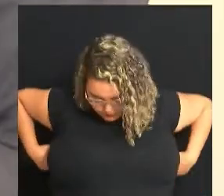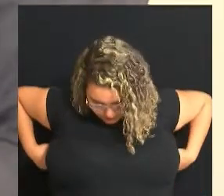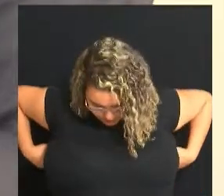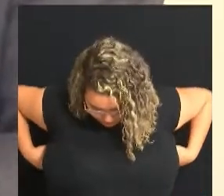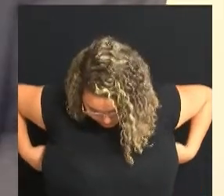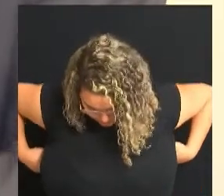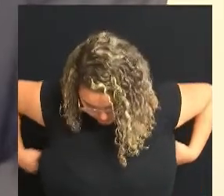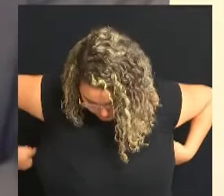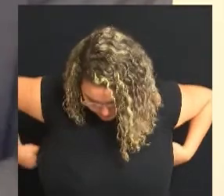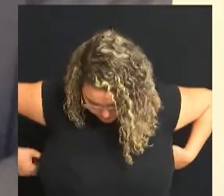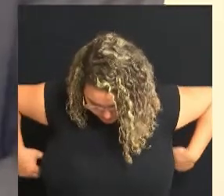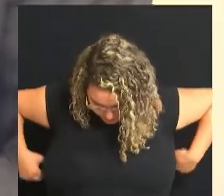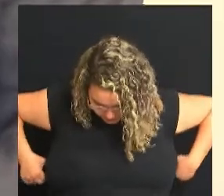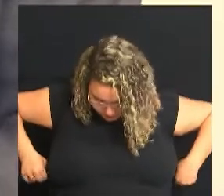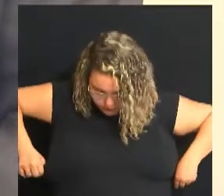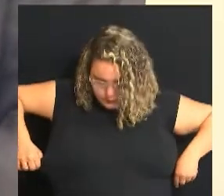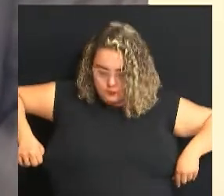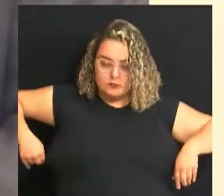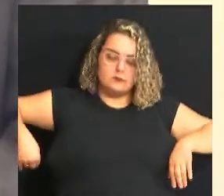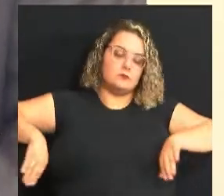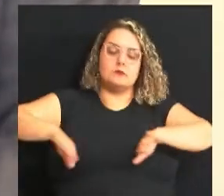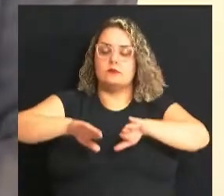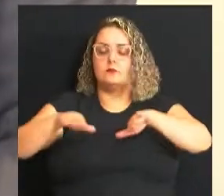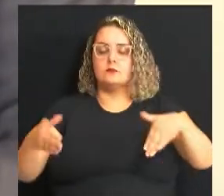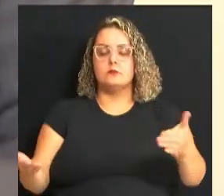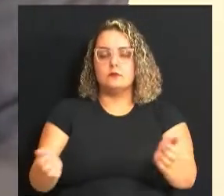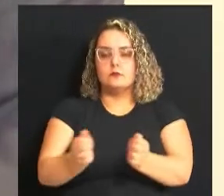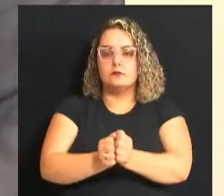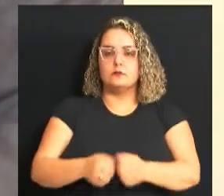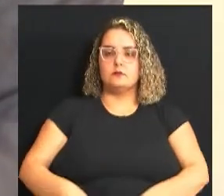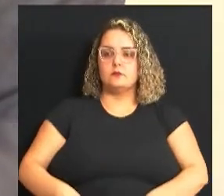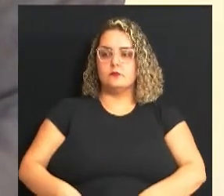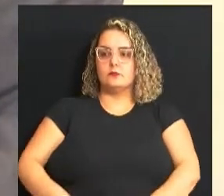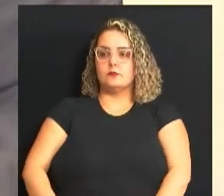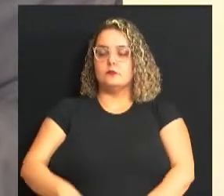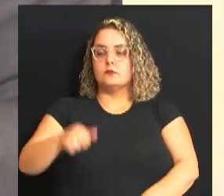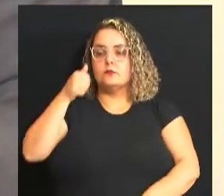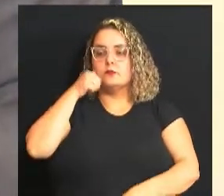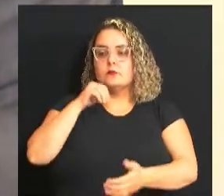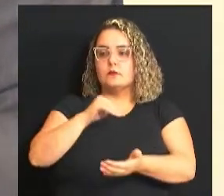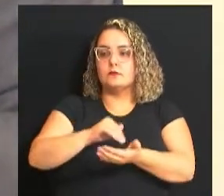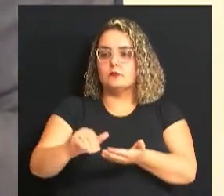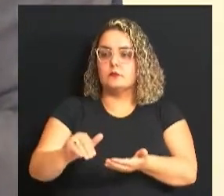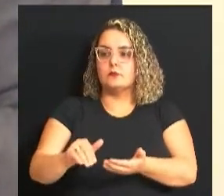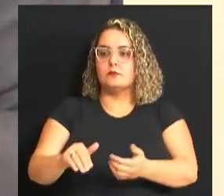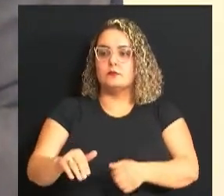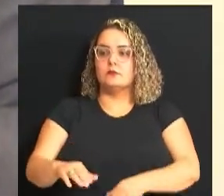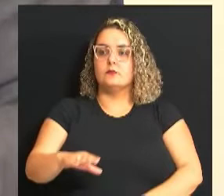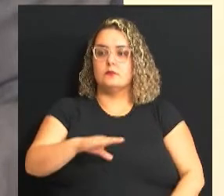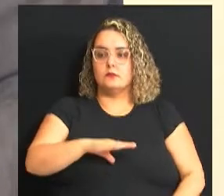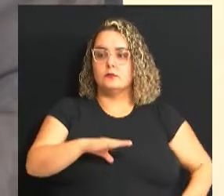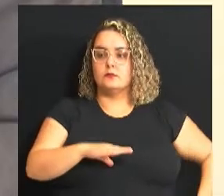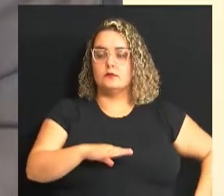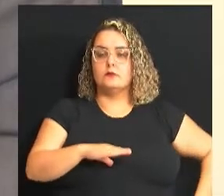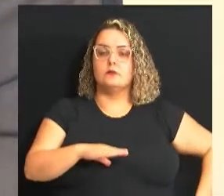os que comporão a mesa conosco, a secretária municipal de assistência social,